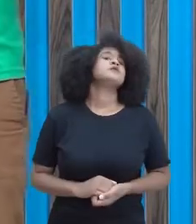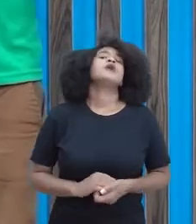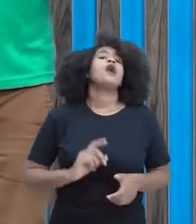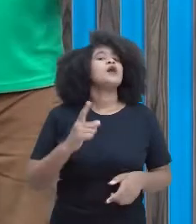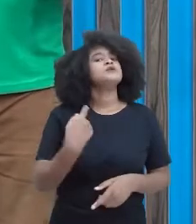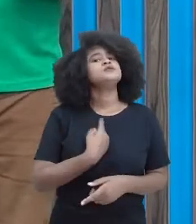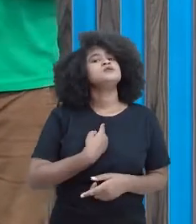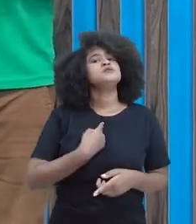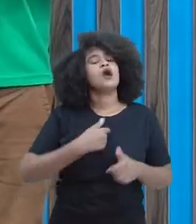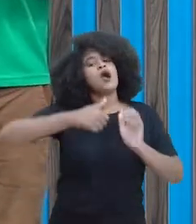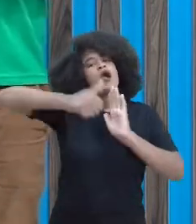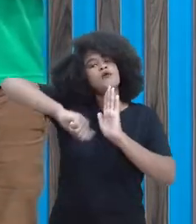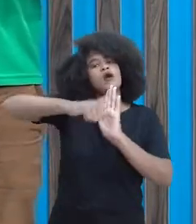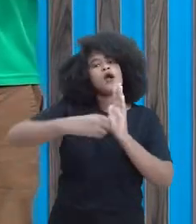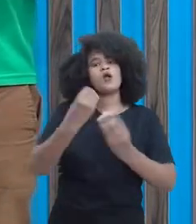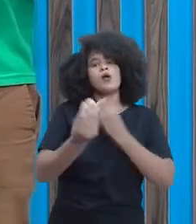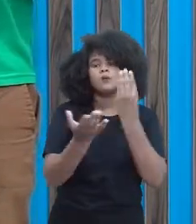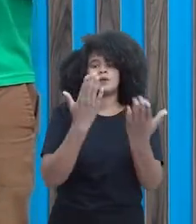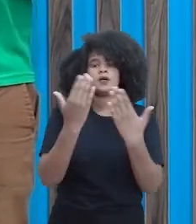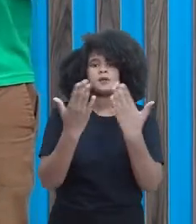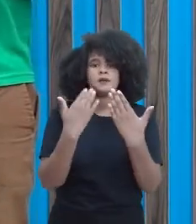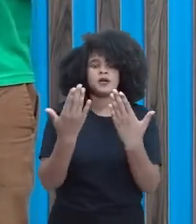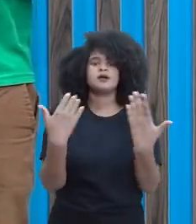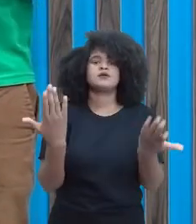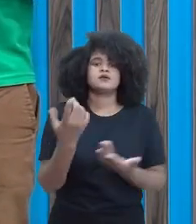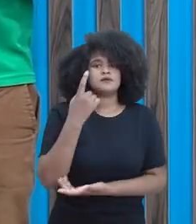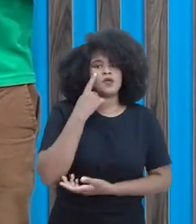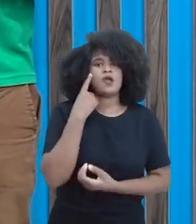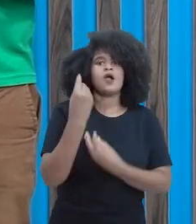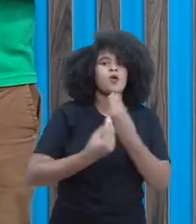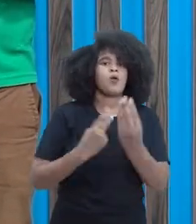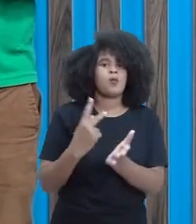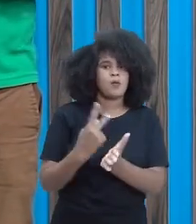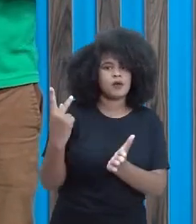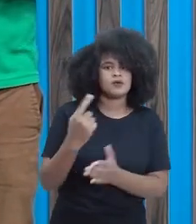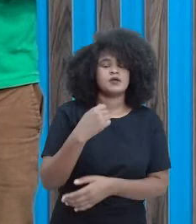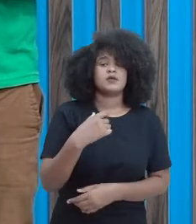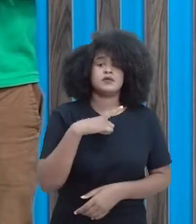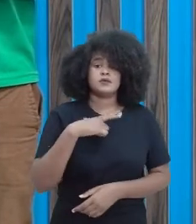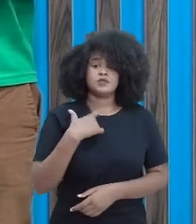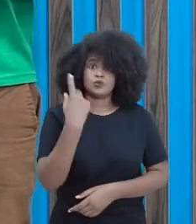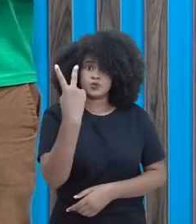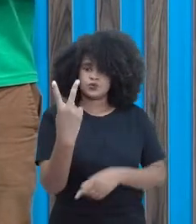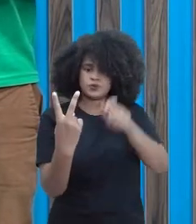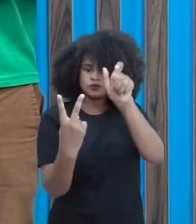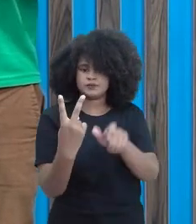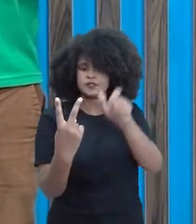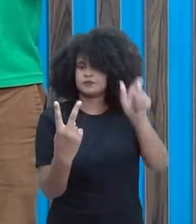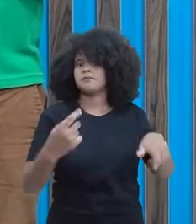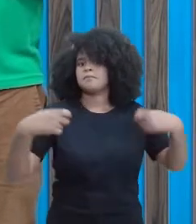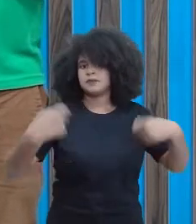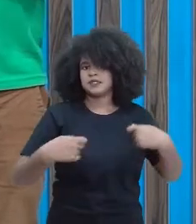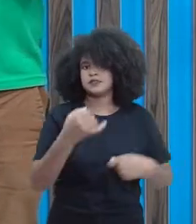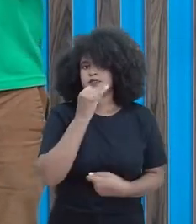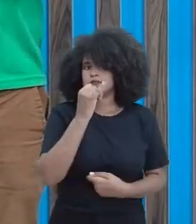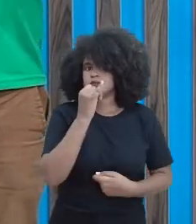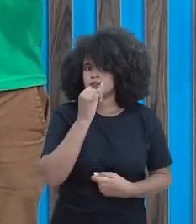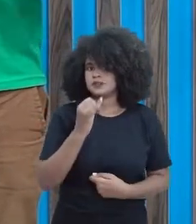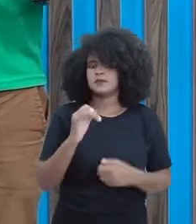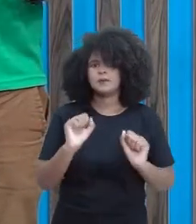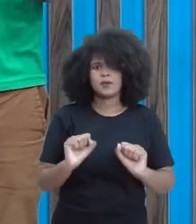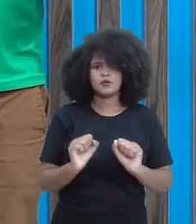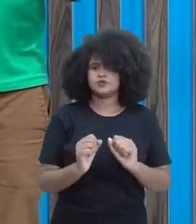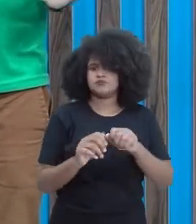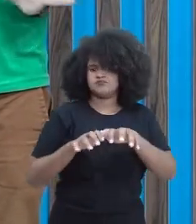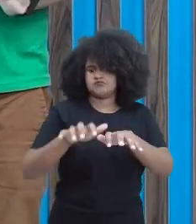elementos do diálogo, pessoal. O diálogo, claro que vai acontecer com duas pessoas ou mais, né? Seja uma pessoa presencial ou seja outra